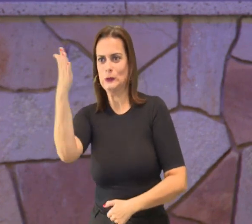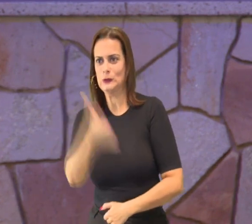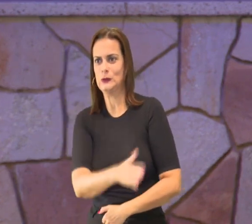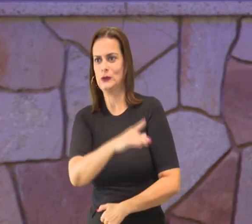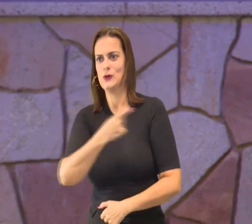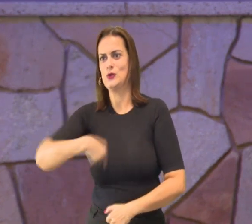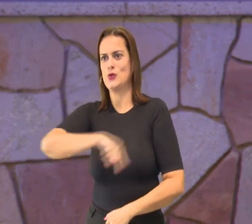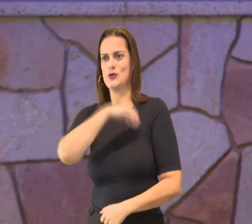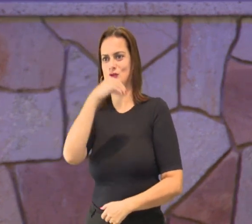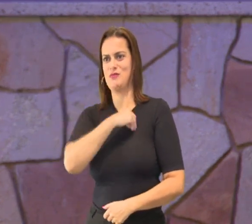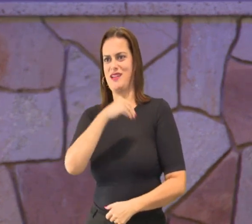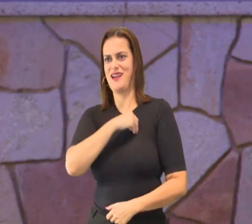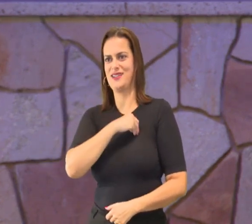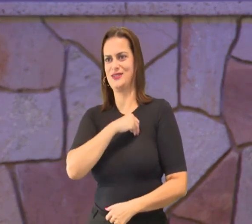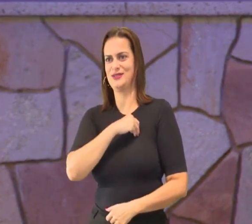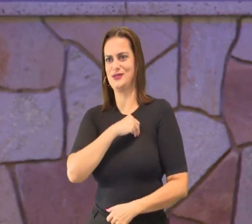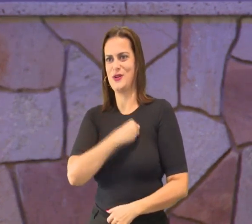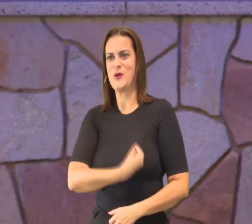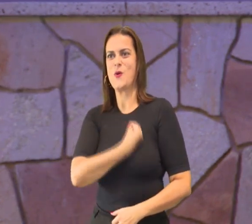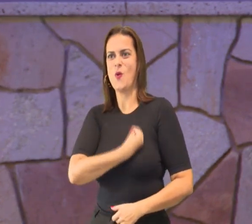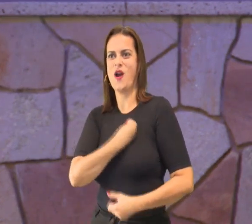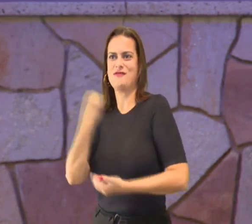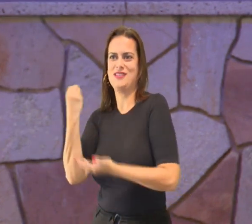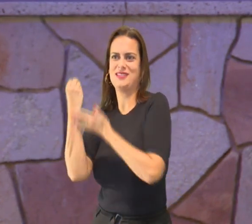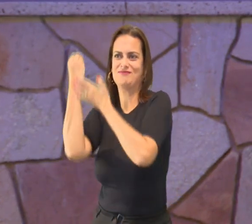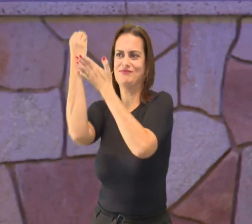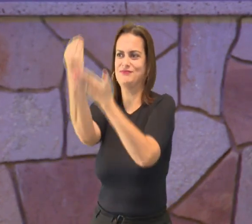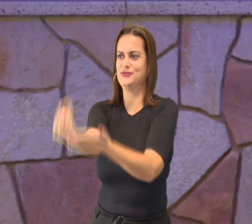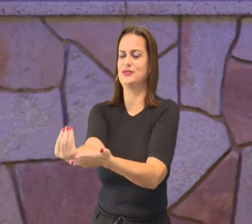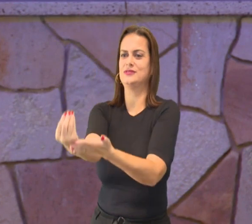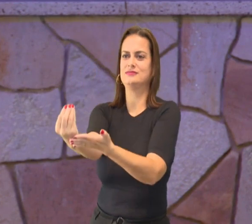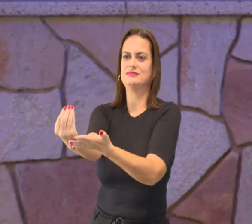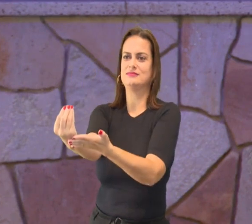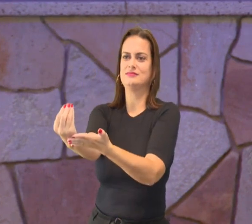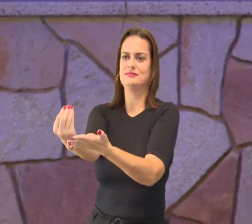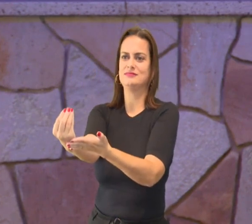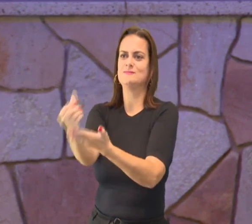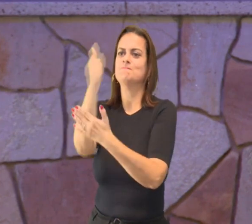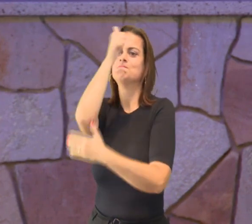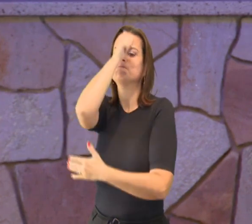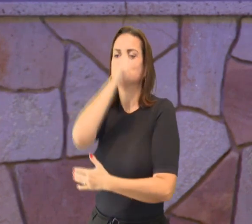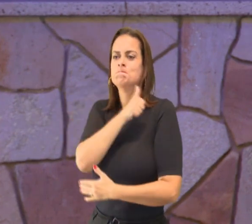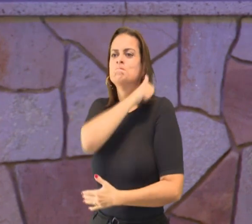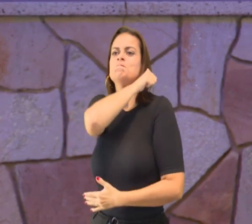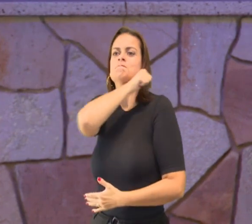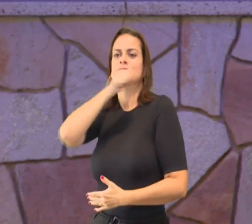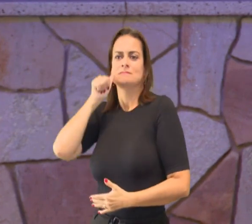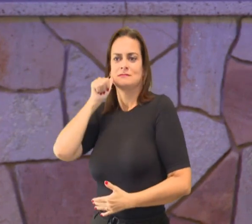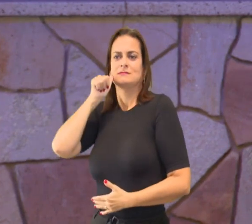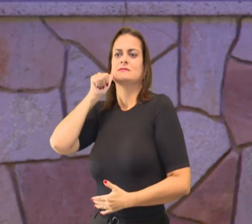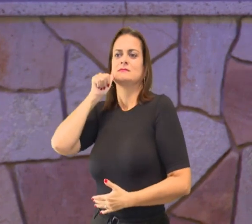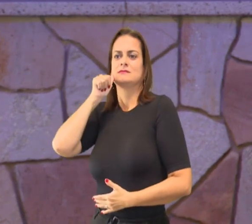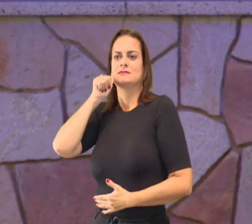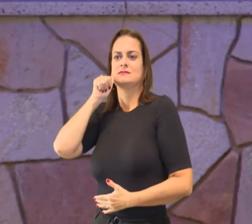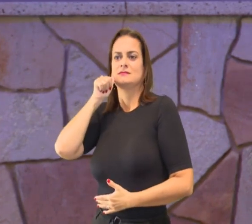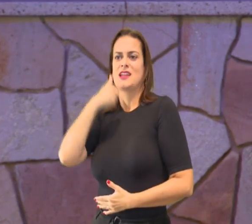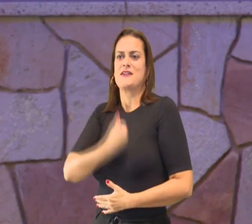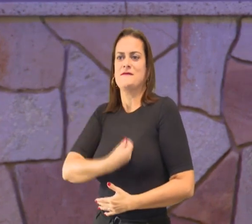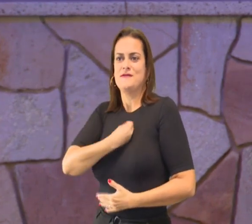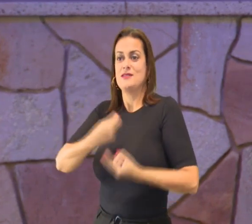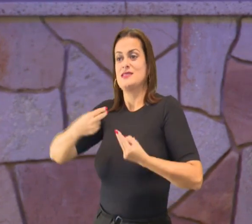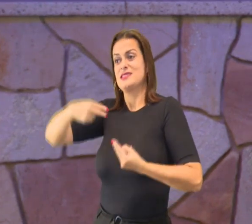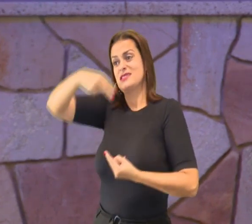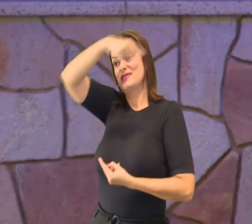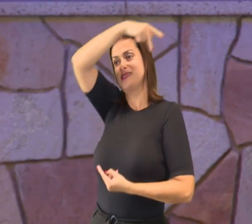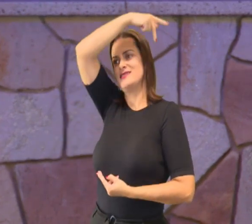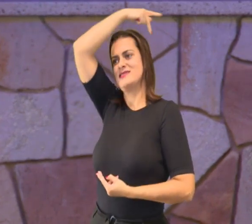nosso pecado com a própria vida. Ele vai se oferecer por nós como sacrifício vivo, santo, e